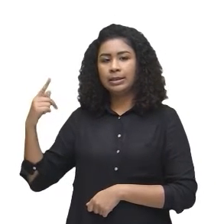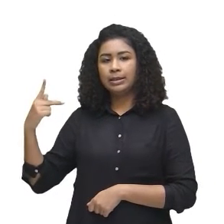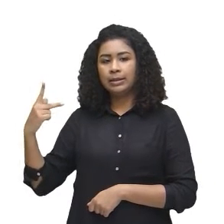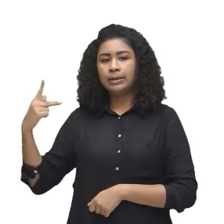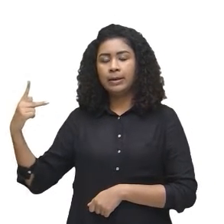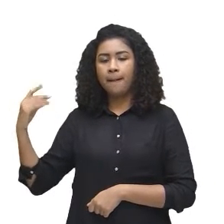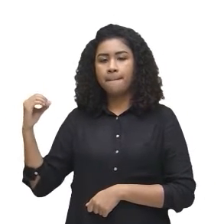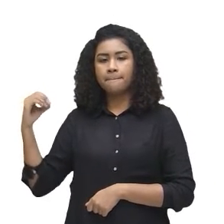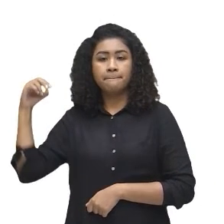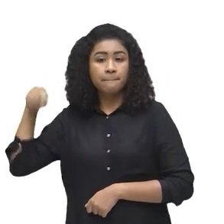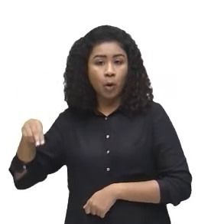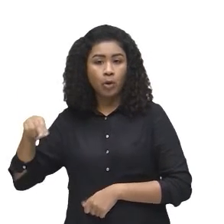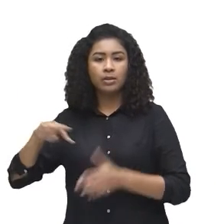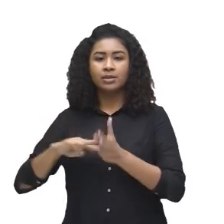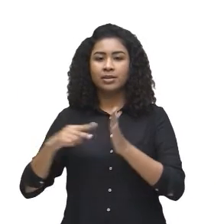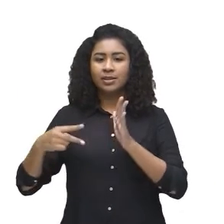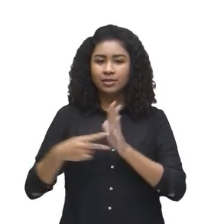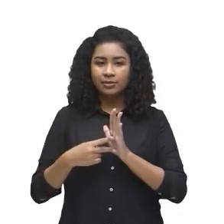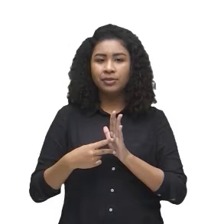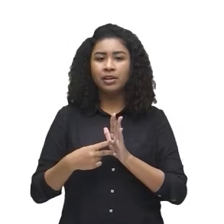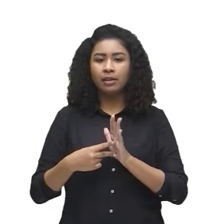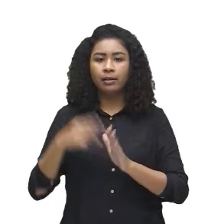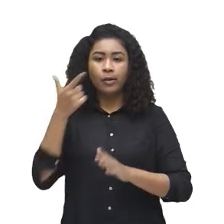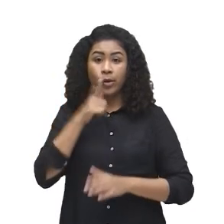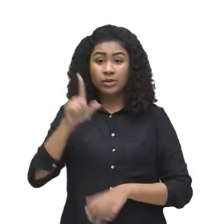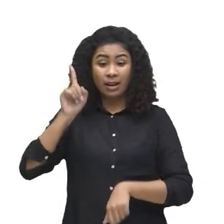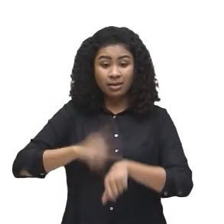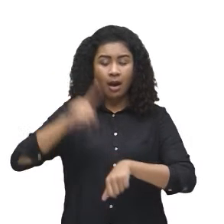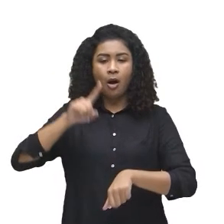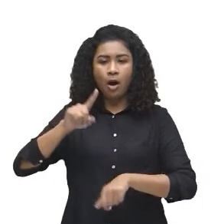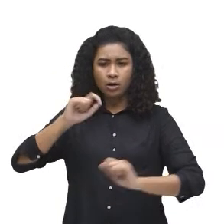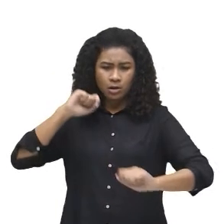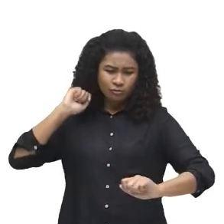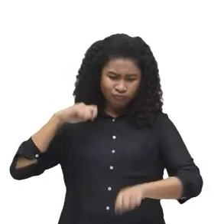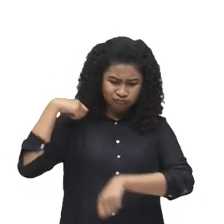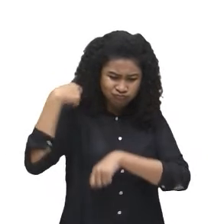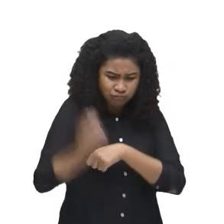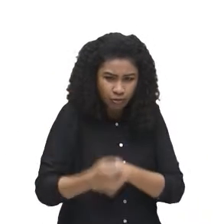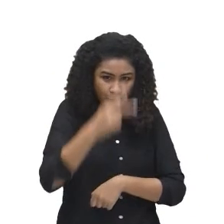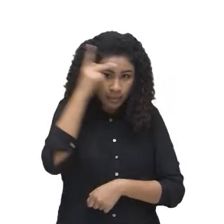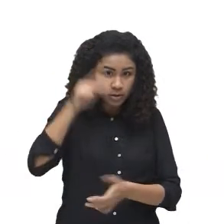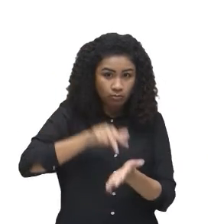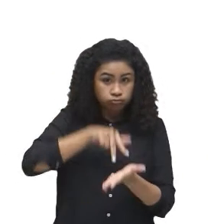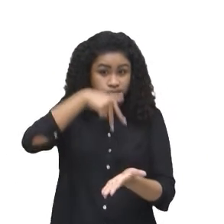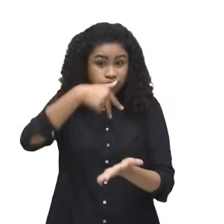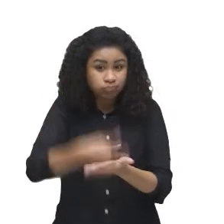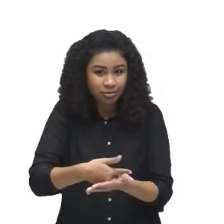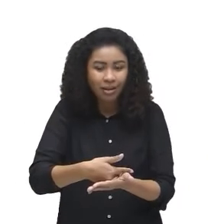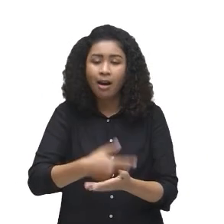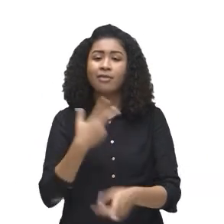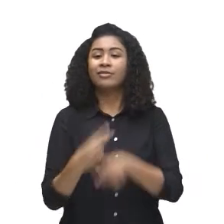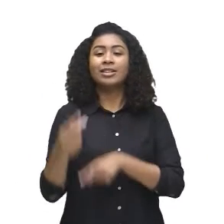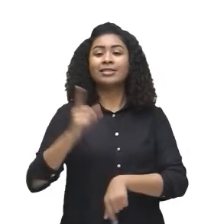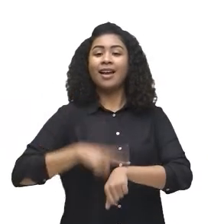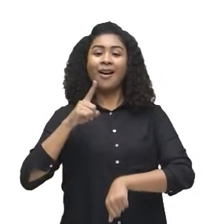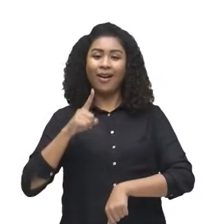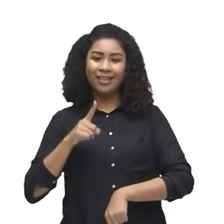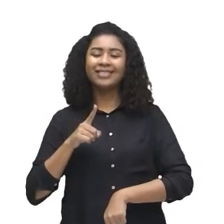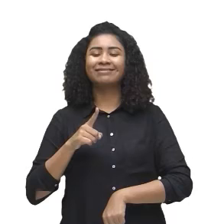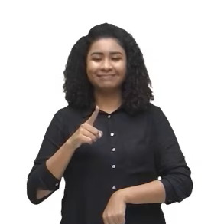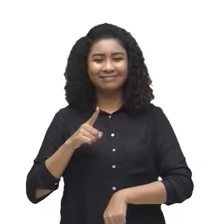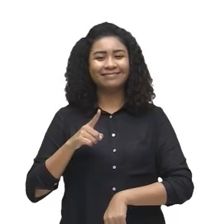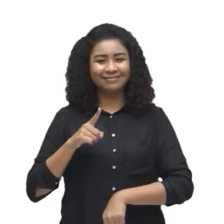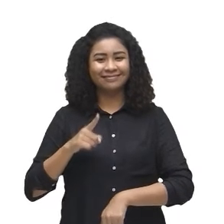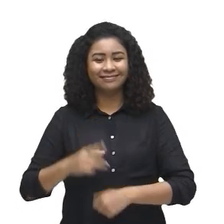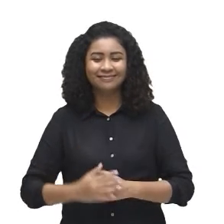imobilizado por 20 segundos. Esse daí é a forma mais rápida e mais completa de você vencer o